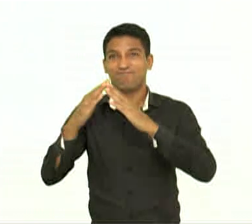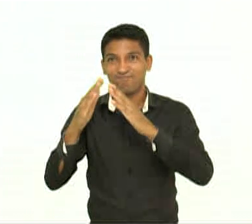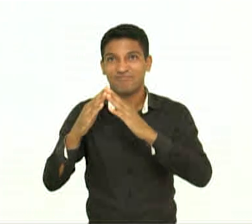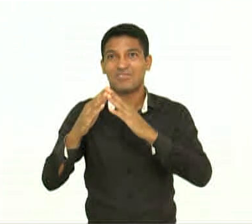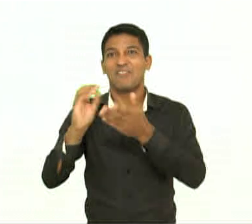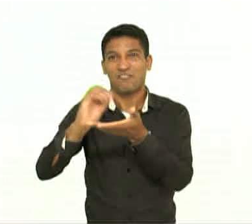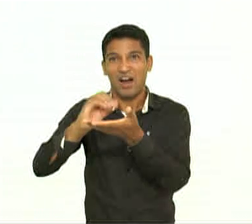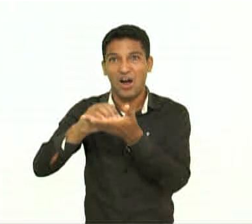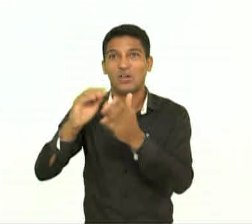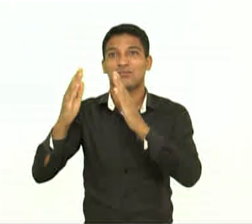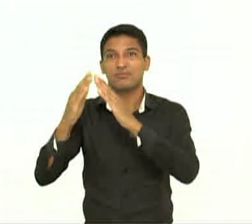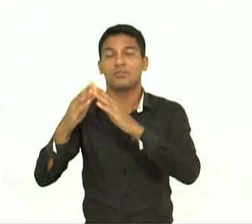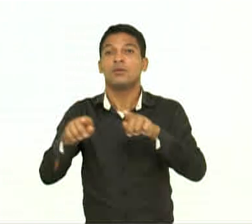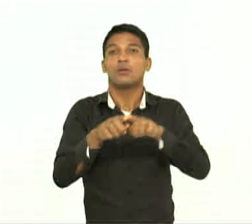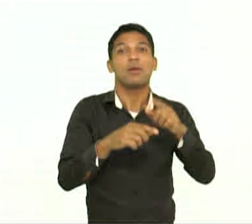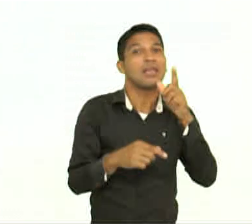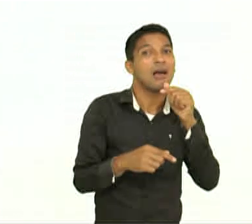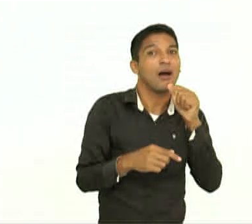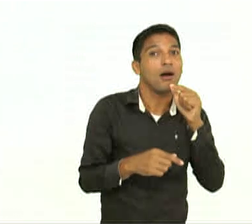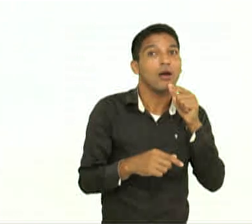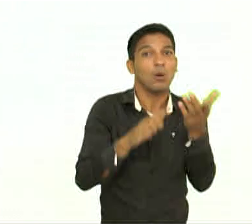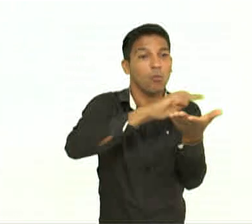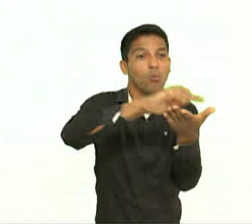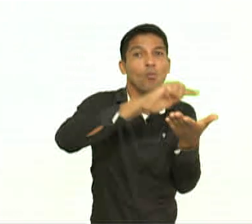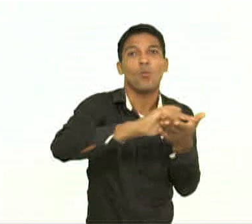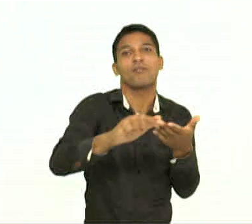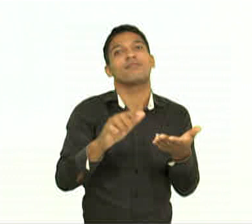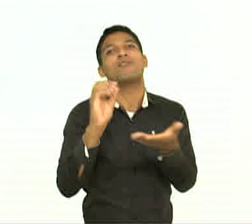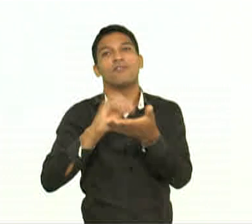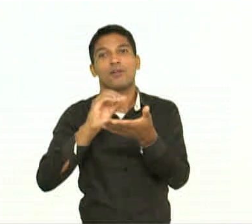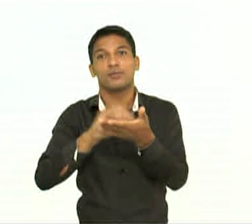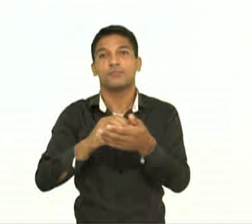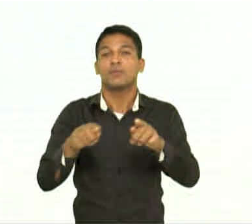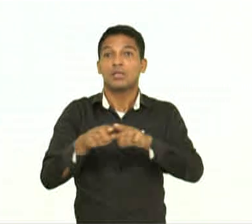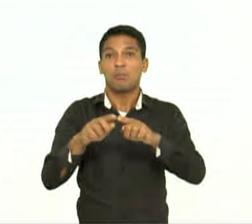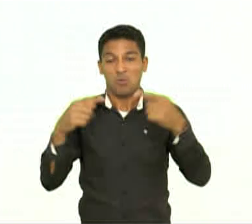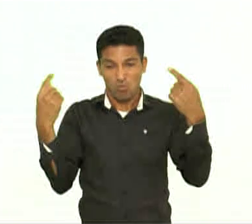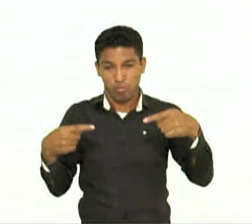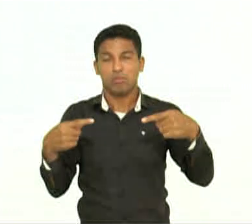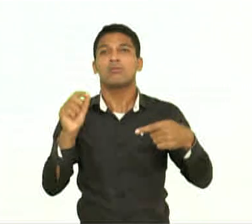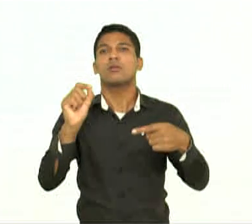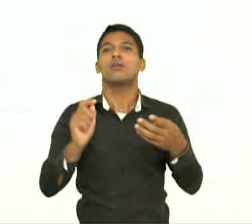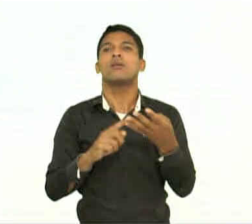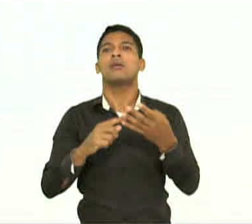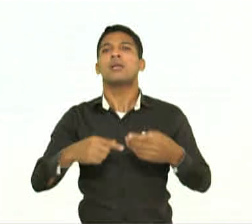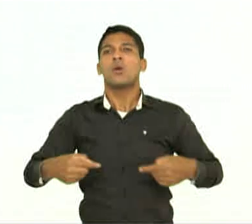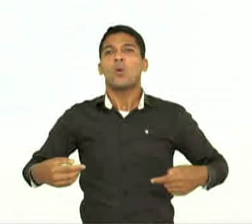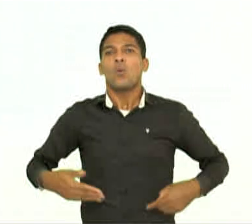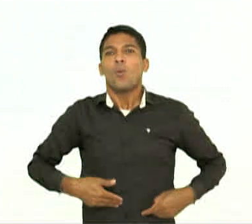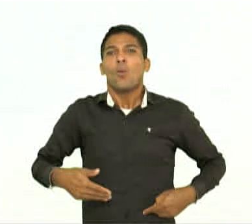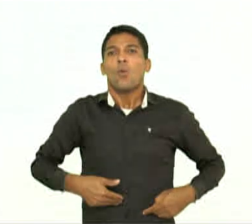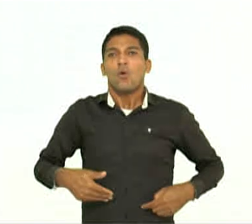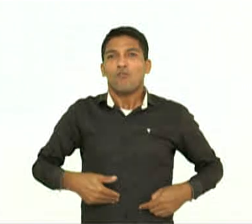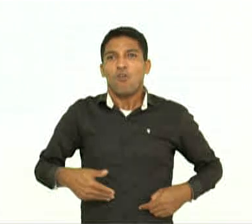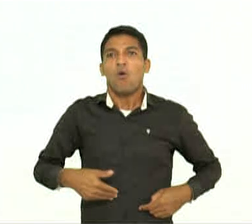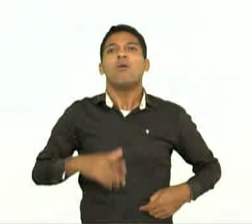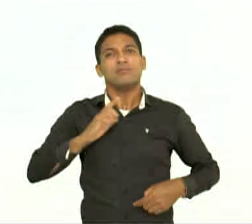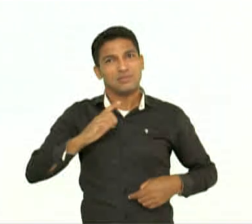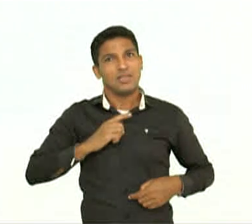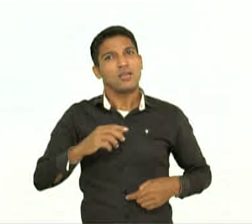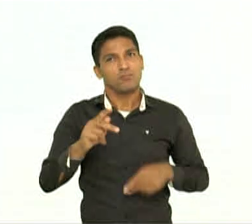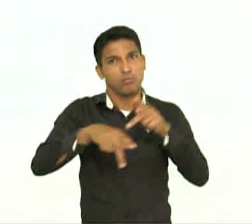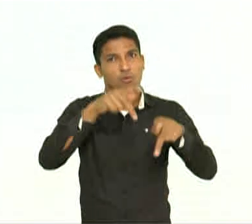desafios mundiais, o desafio do combate à fome, o desafio do desemprego, o combate aos baixos